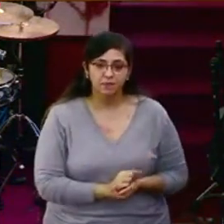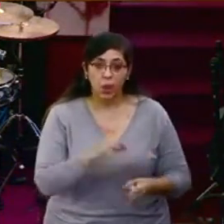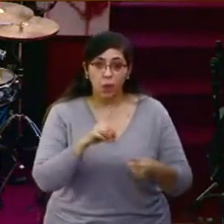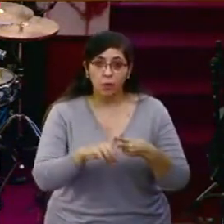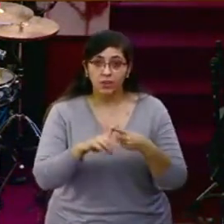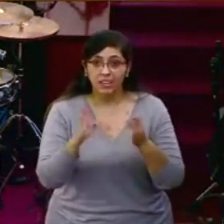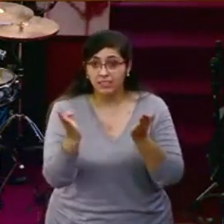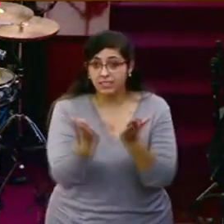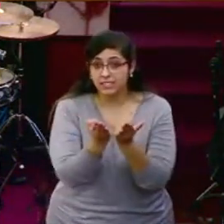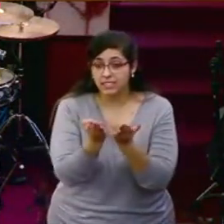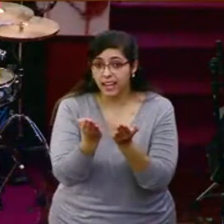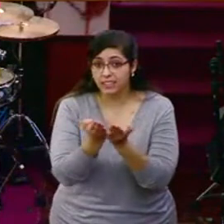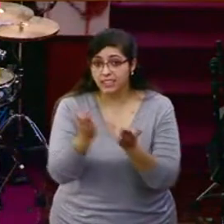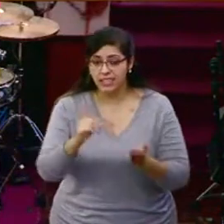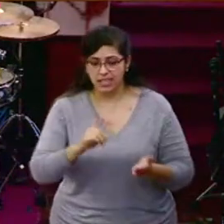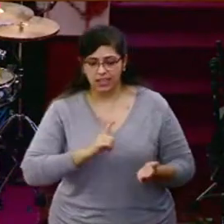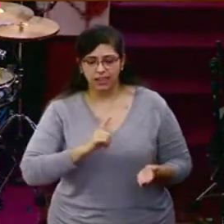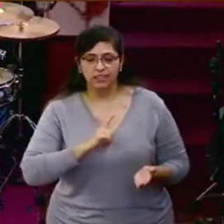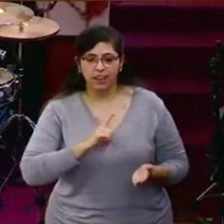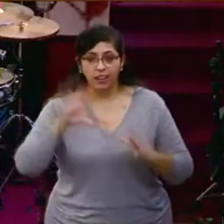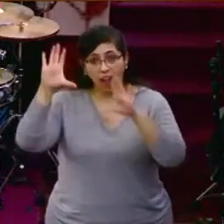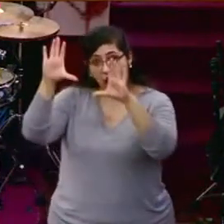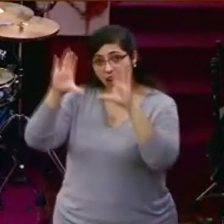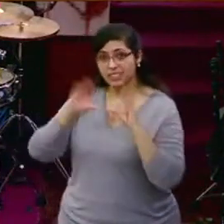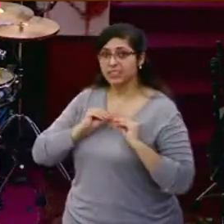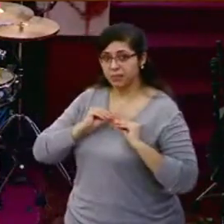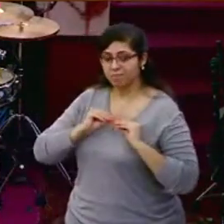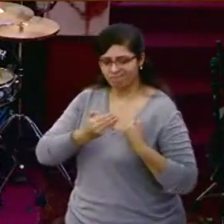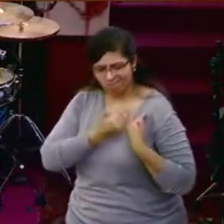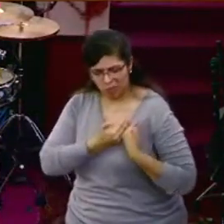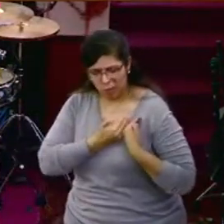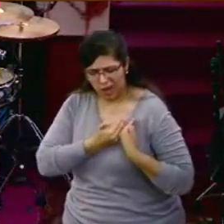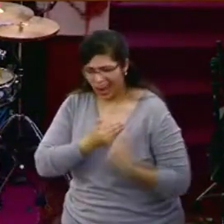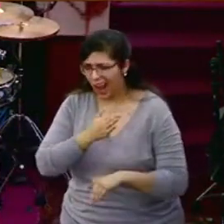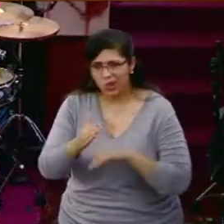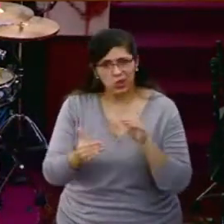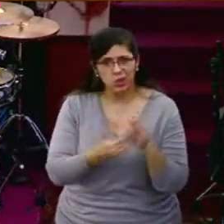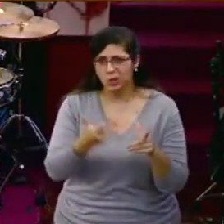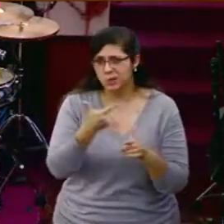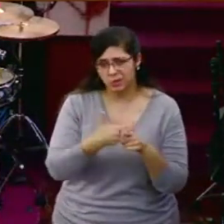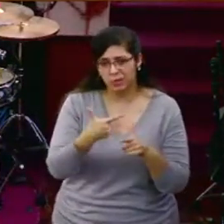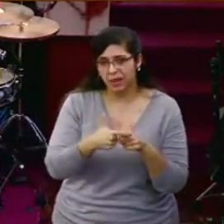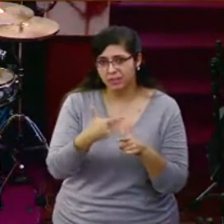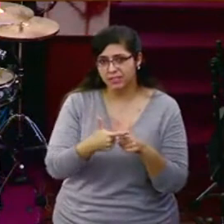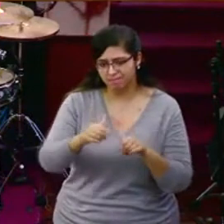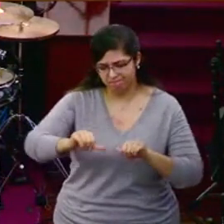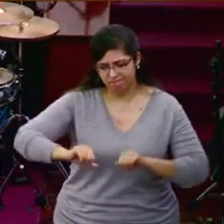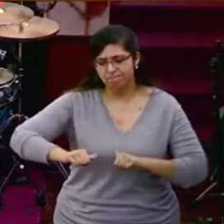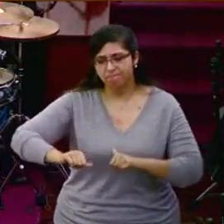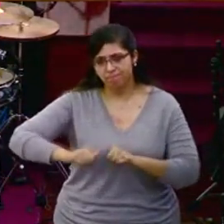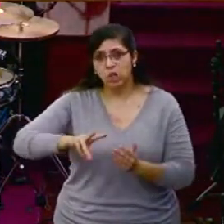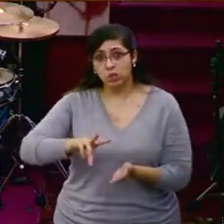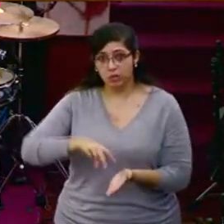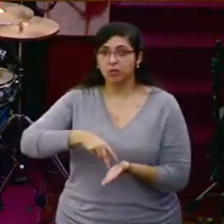cristãos têm e eles receberam para suportar as aflições e até fazerem o bem no